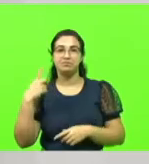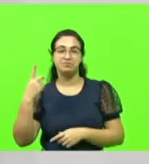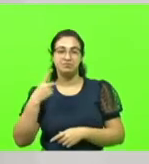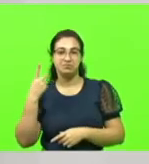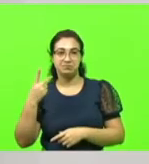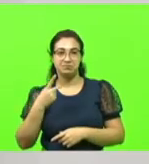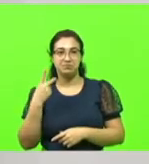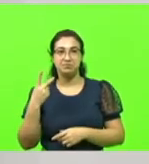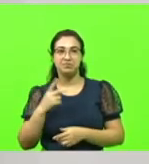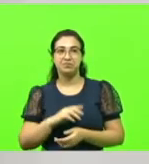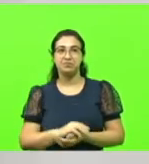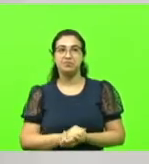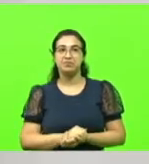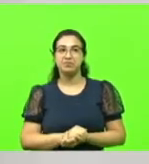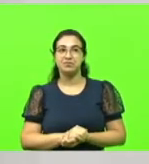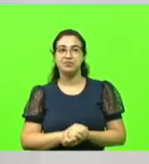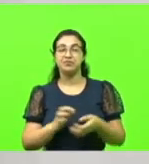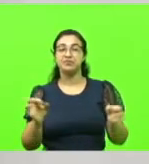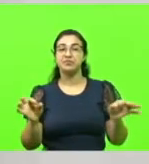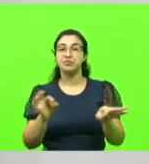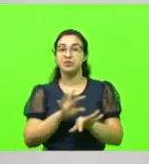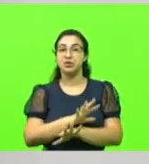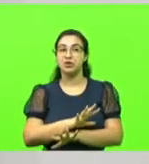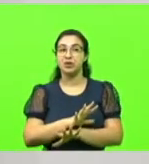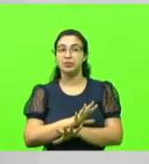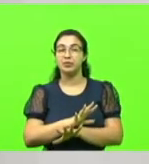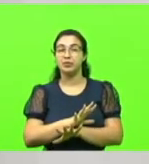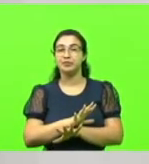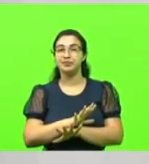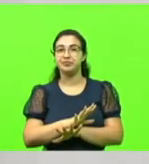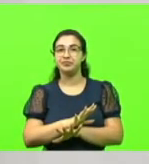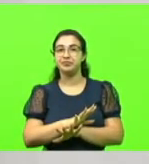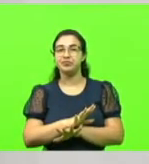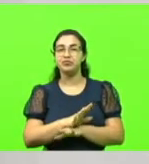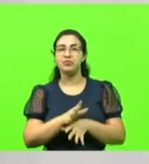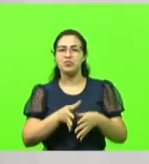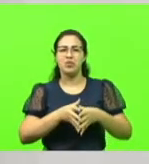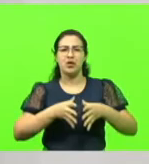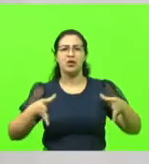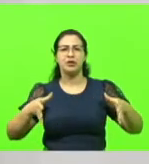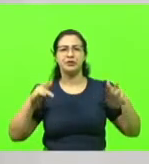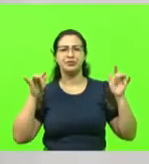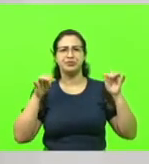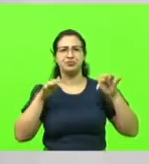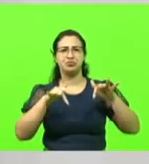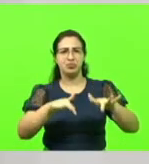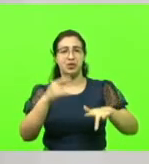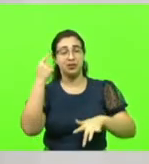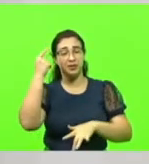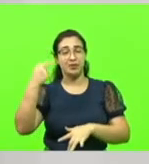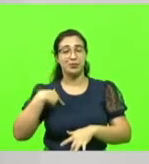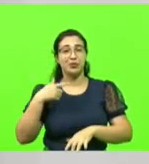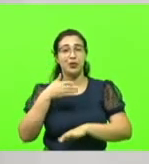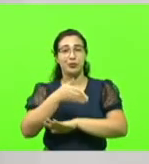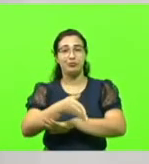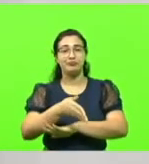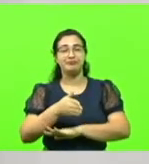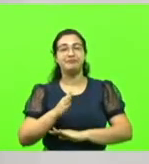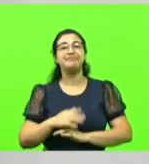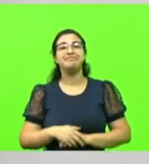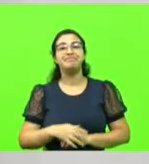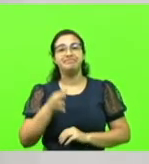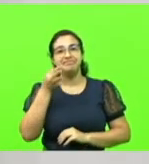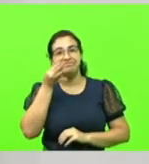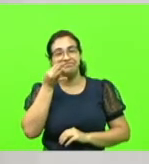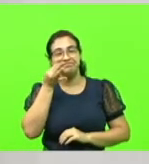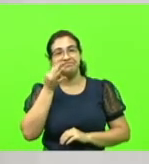E que terminou com um grande comício. Eu me lembro porque eu estava nesse comício. Talvez o maior que Santa Catarina já